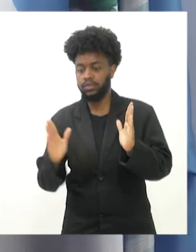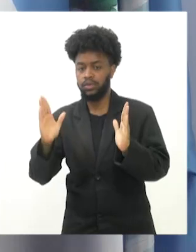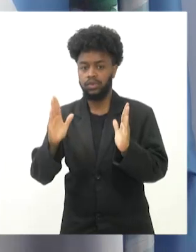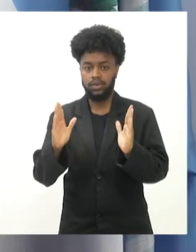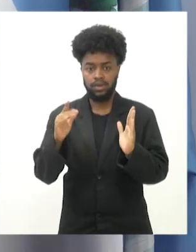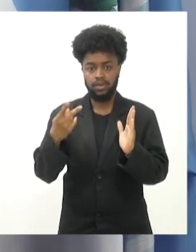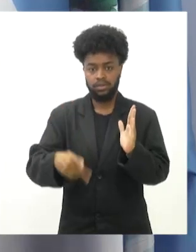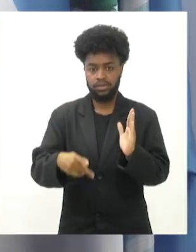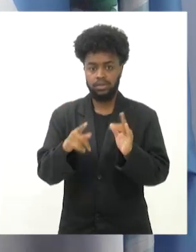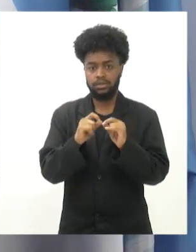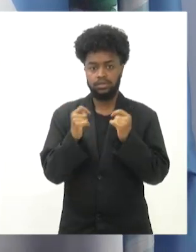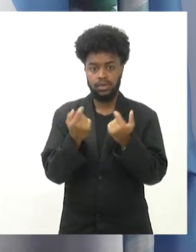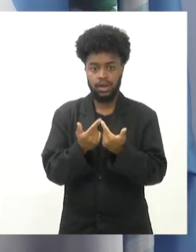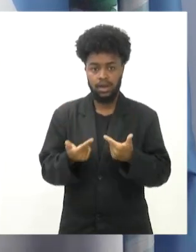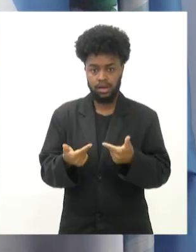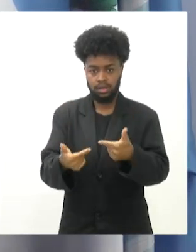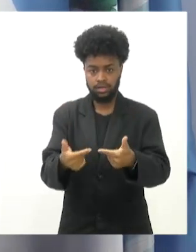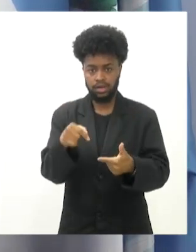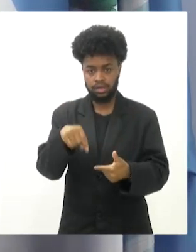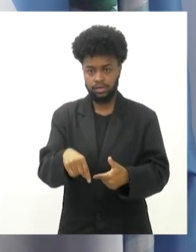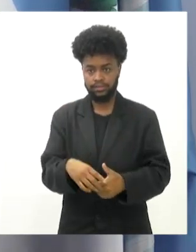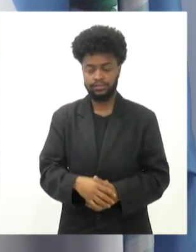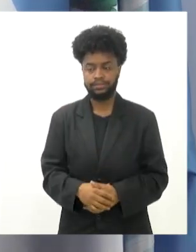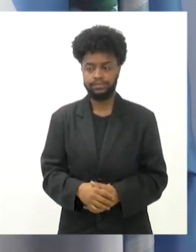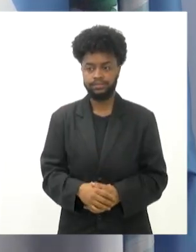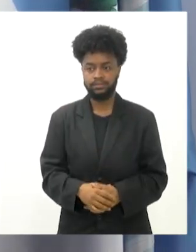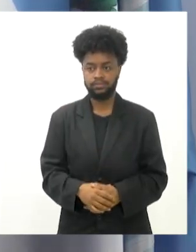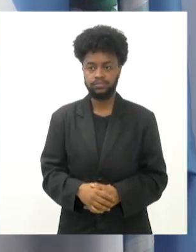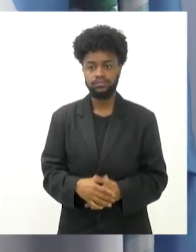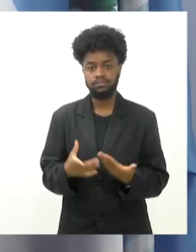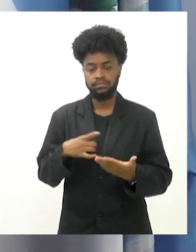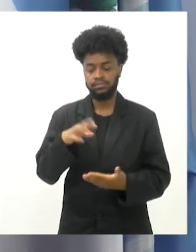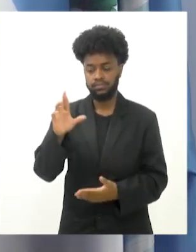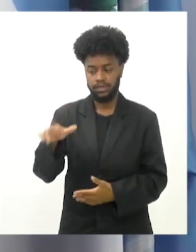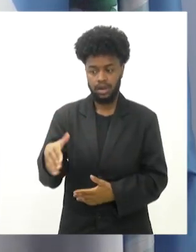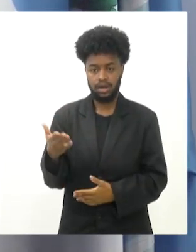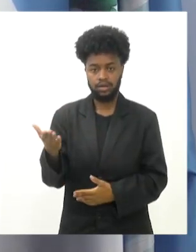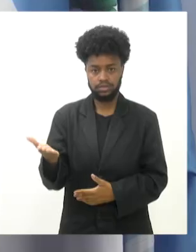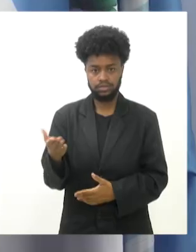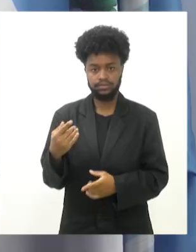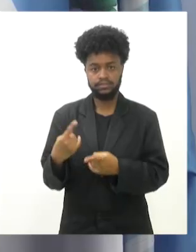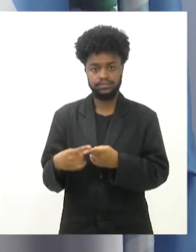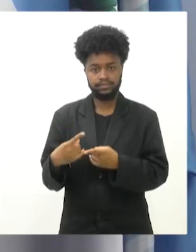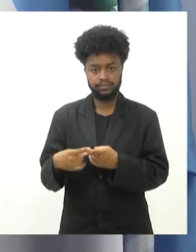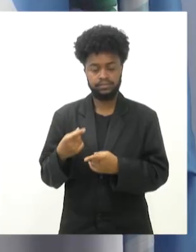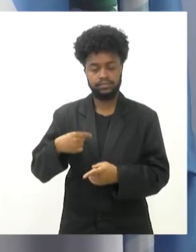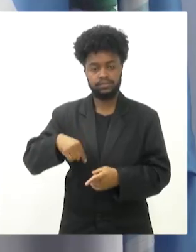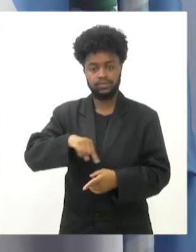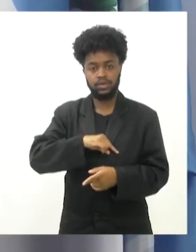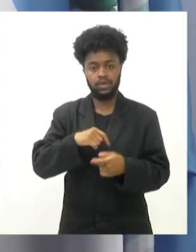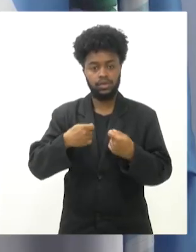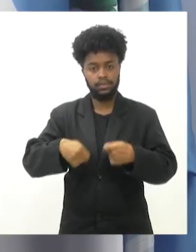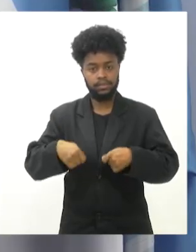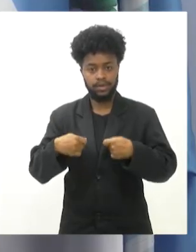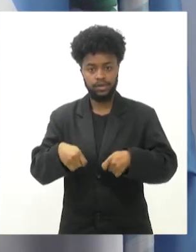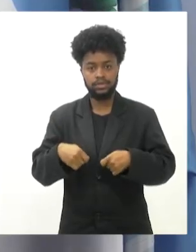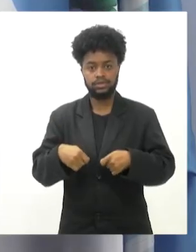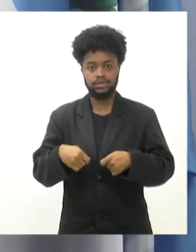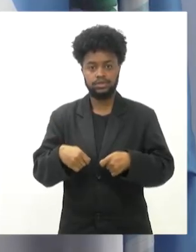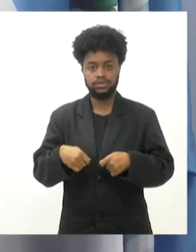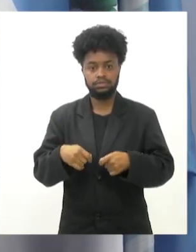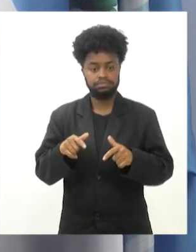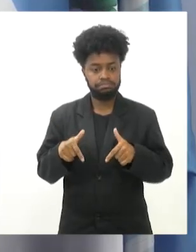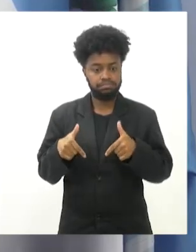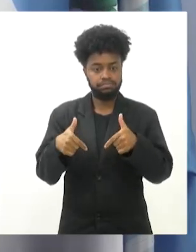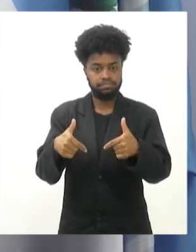prazo regimental de atuação aqui no âmbito da CPI. Então, assiste razão a Vossa Excelência no sentido de que temos que tomar todas as